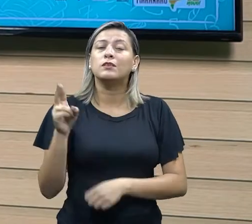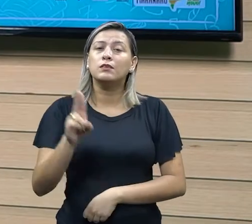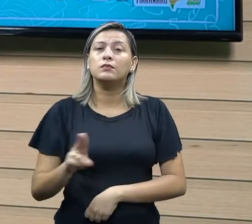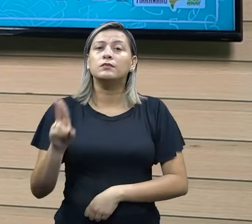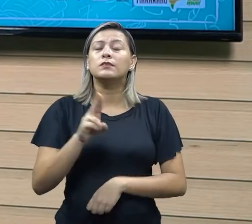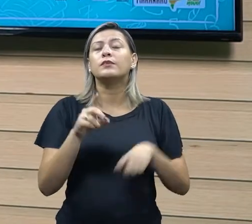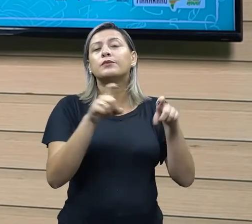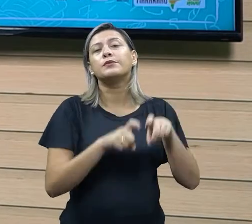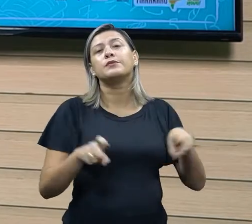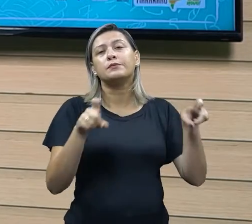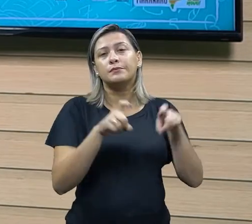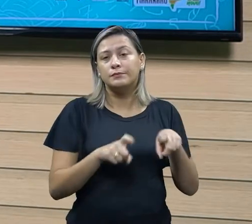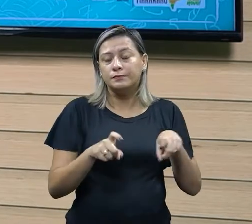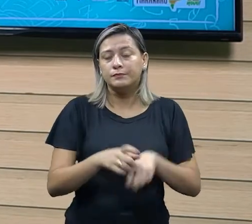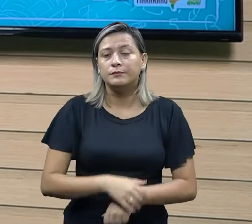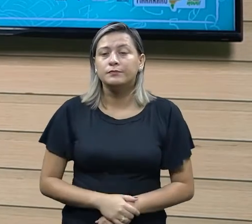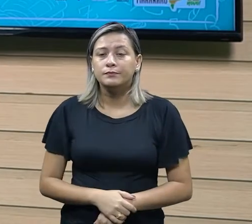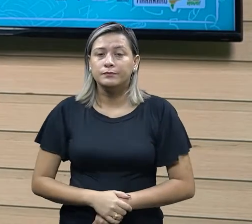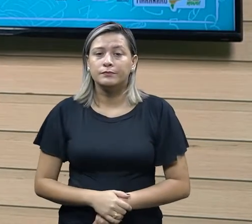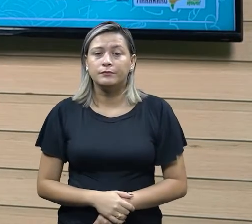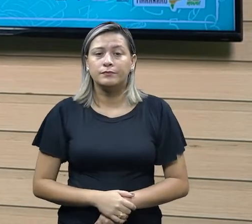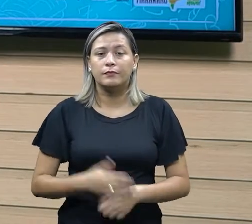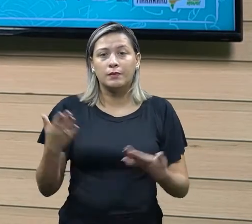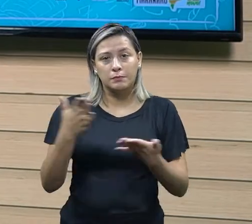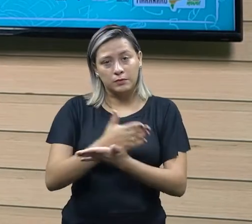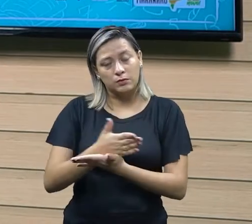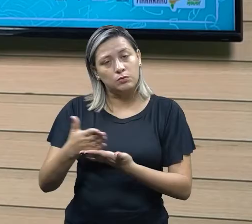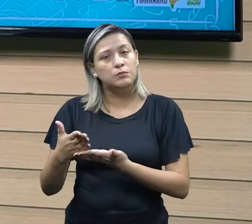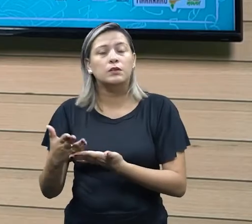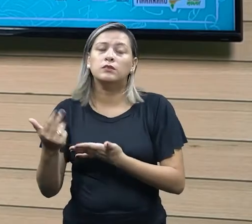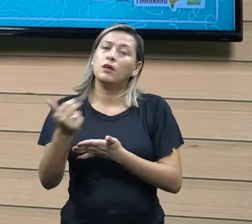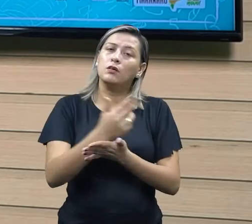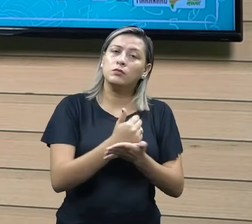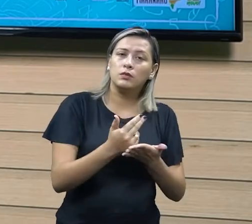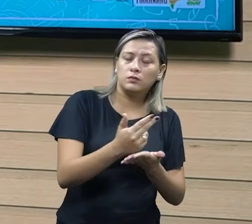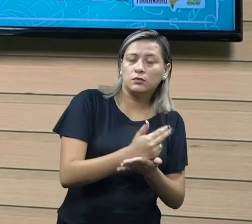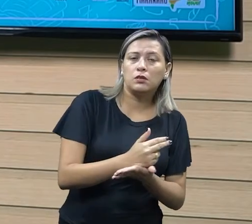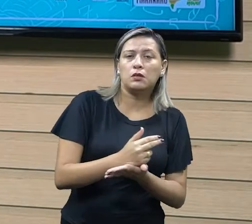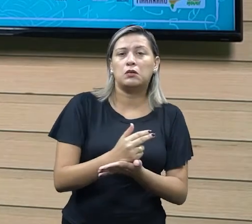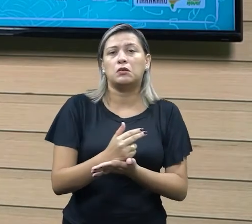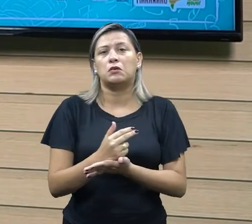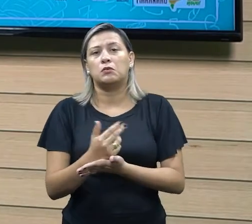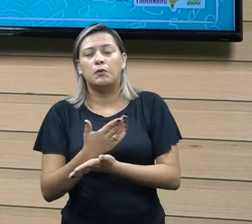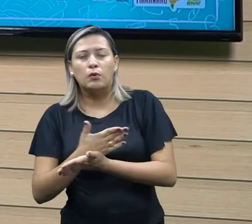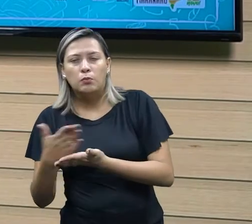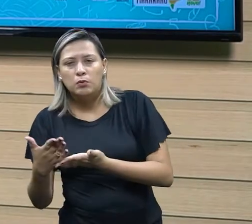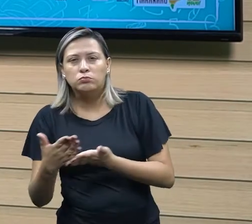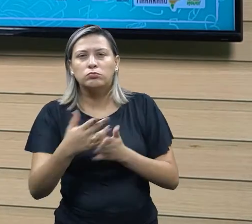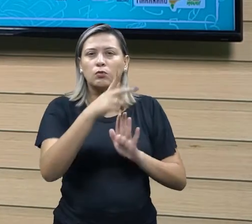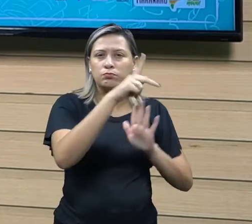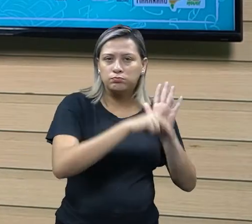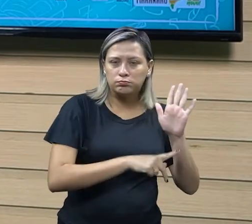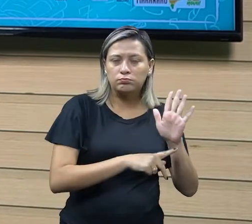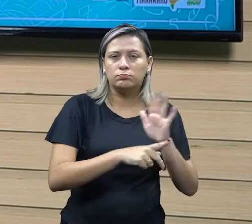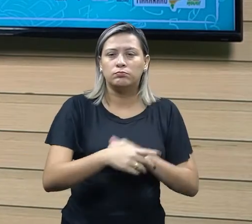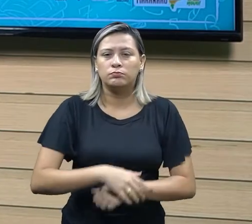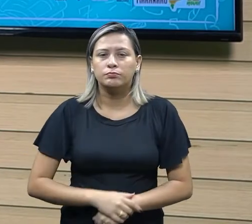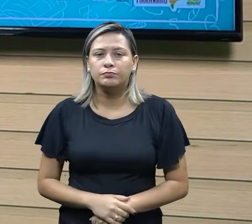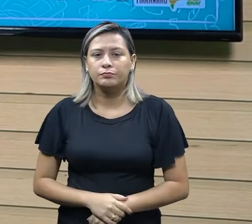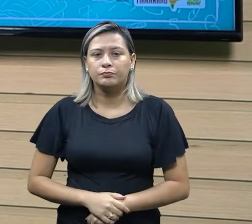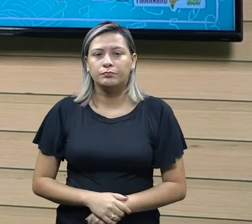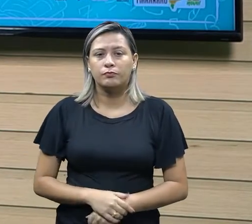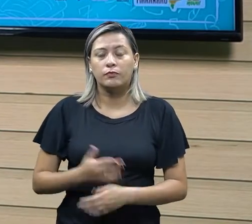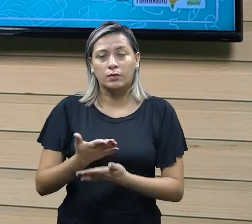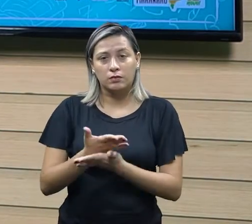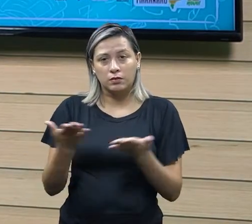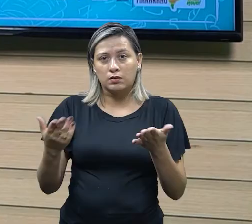dar início à produção de um desenho, à produção de um projeto, certo? Essas são